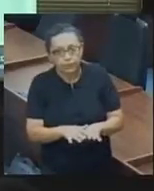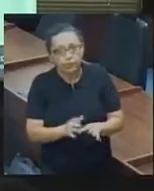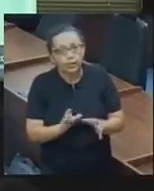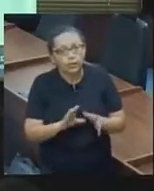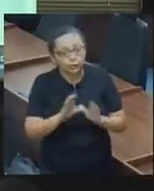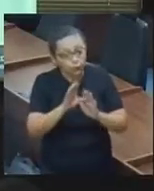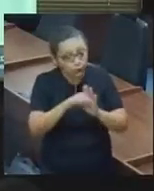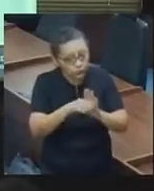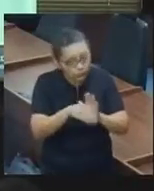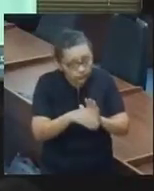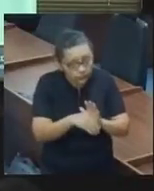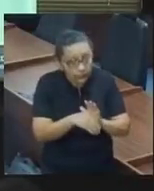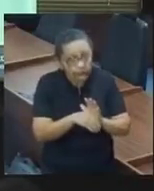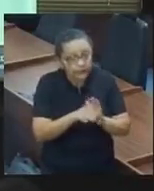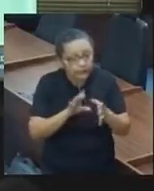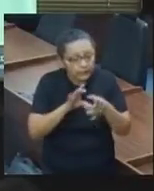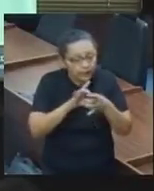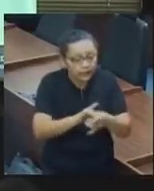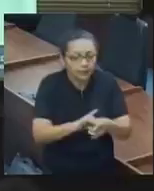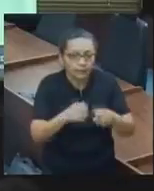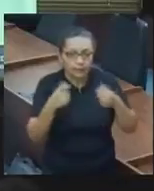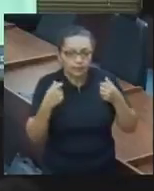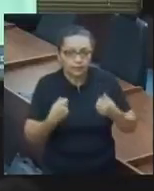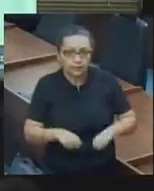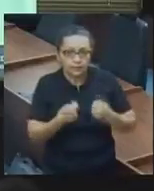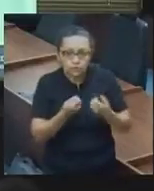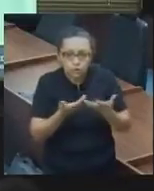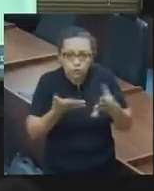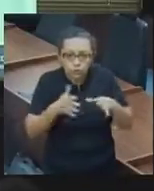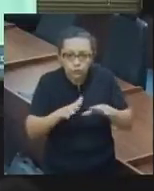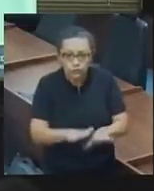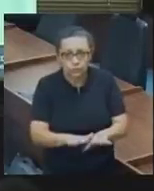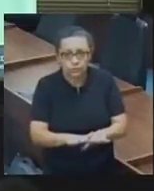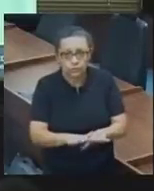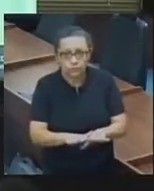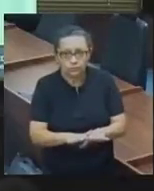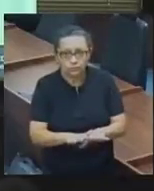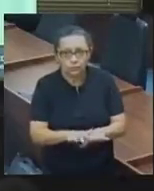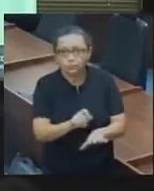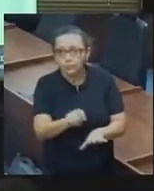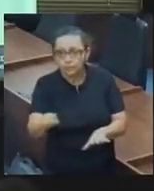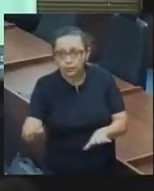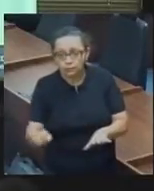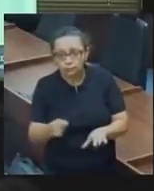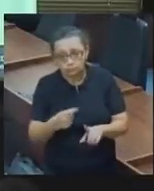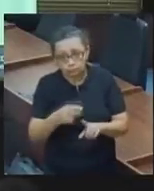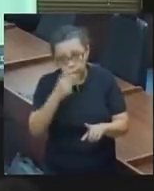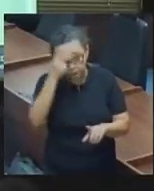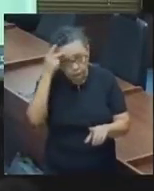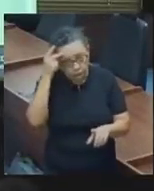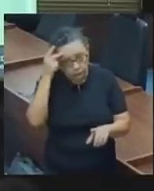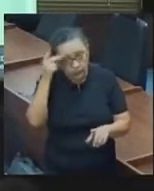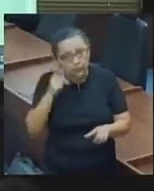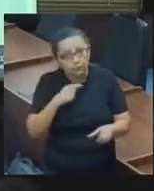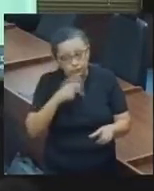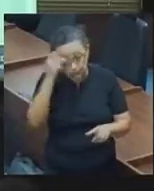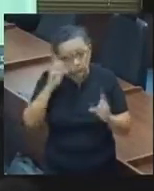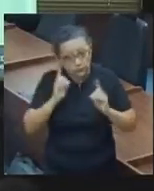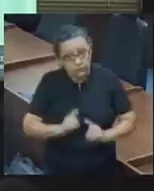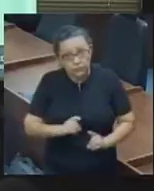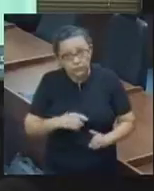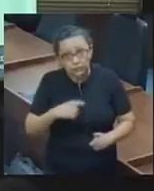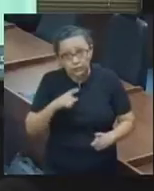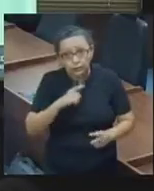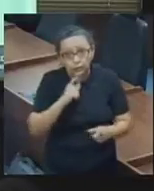funcionalizadas por uma necessidade que é de inclusão de quem por natureza encontra barreiras para a plena em